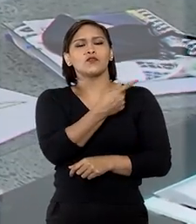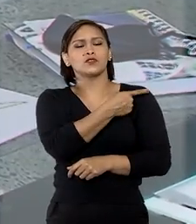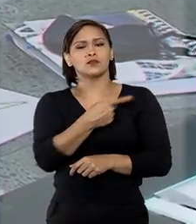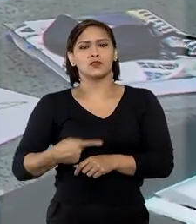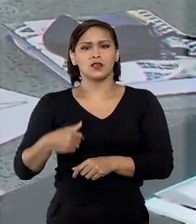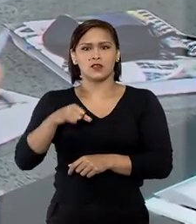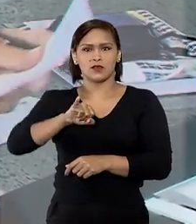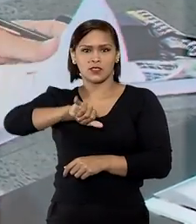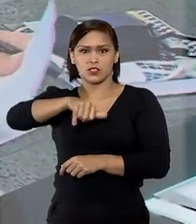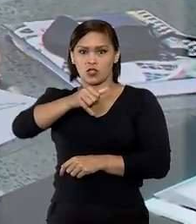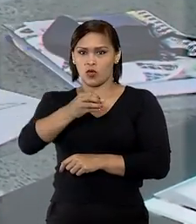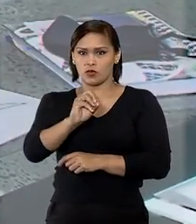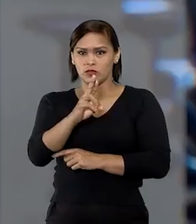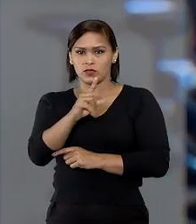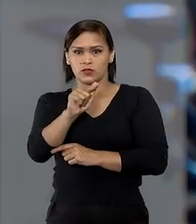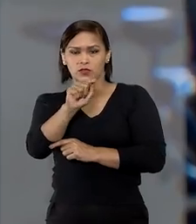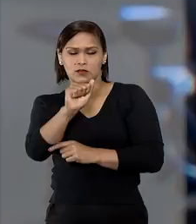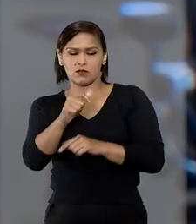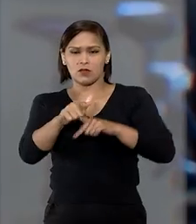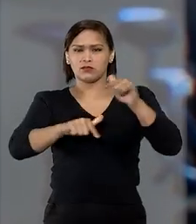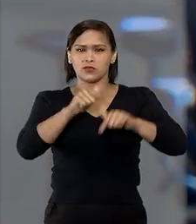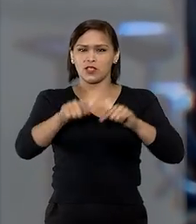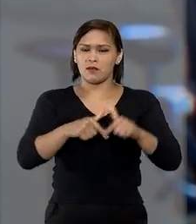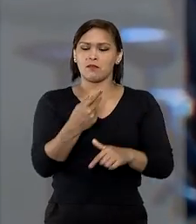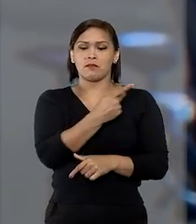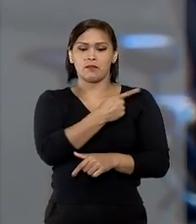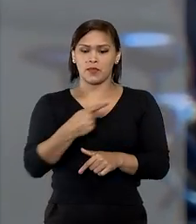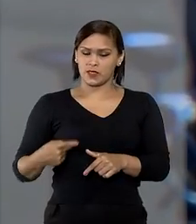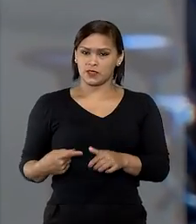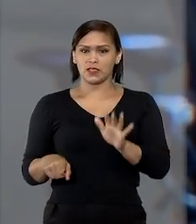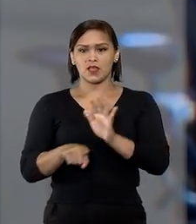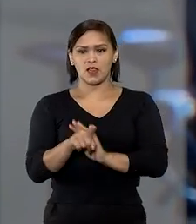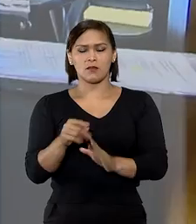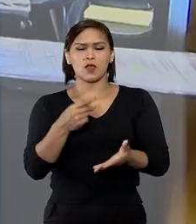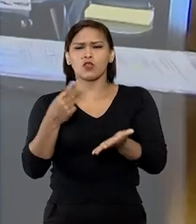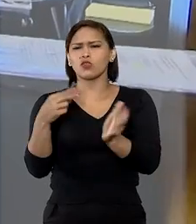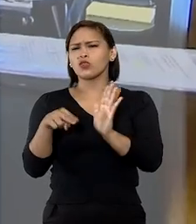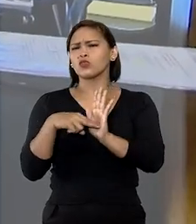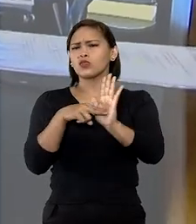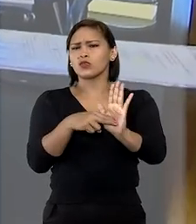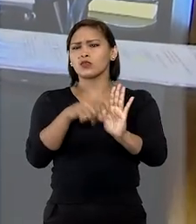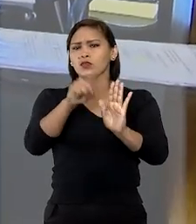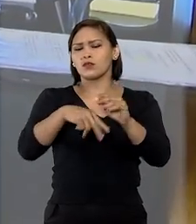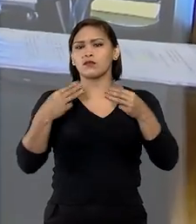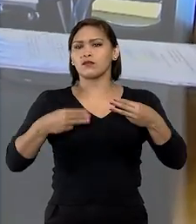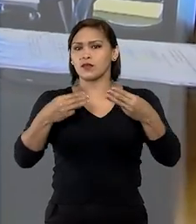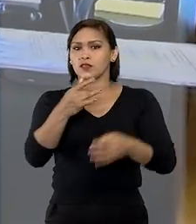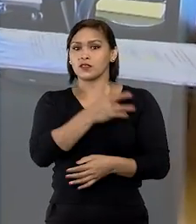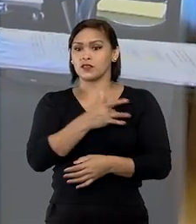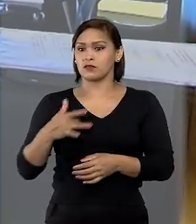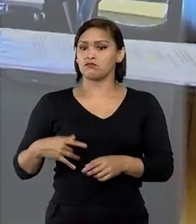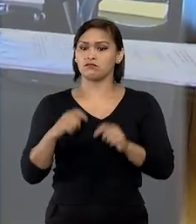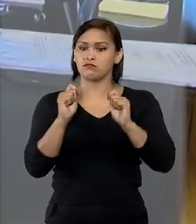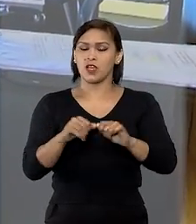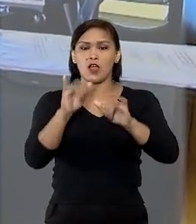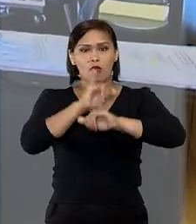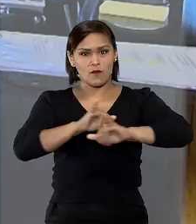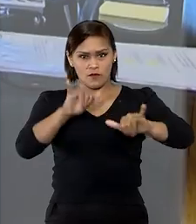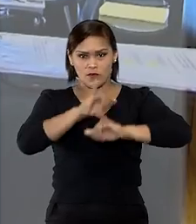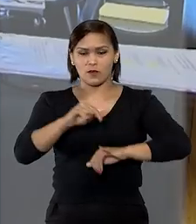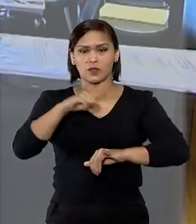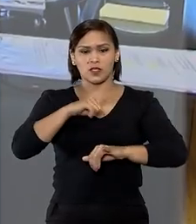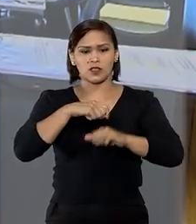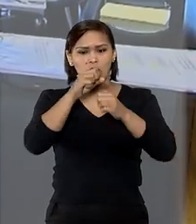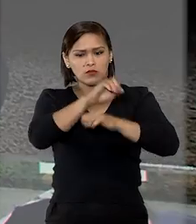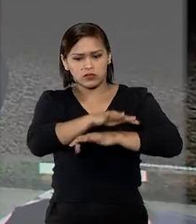presidente do STJ Ministro Jorge Mussi no Exercício da presidência mandou notificar o ministério da saúde para que preste informações